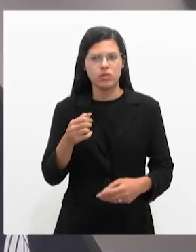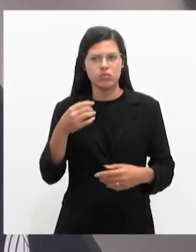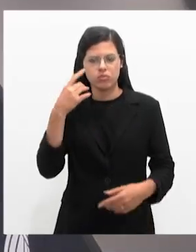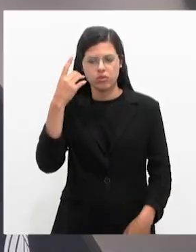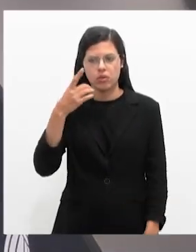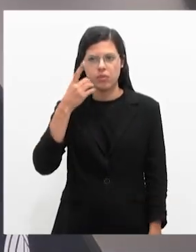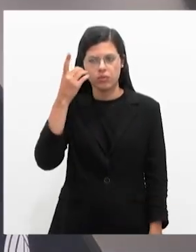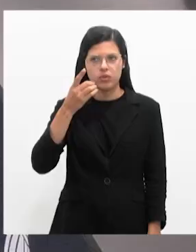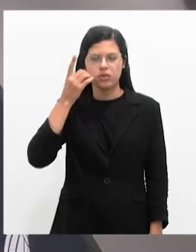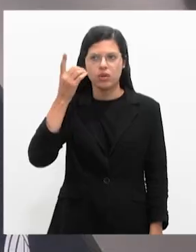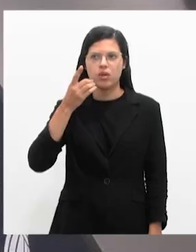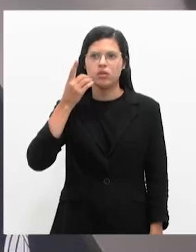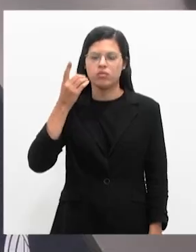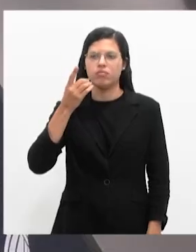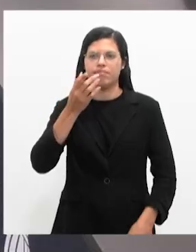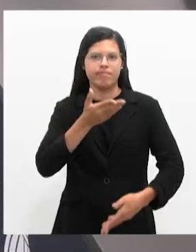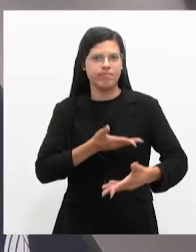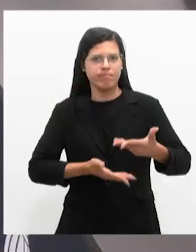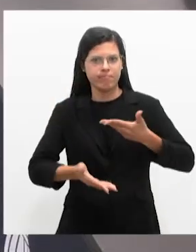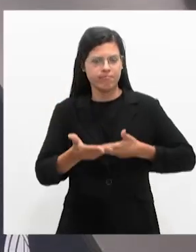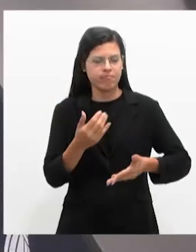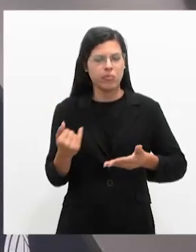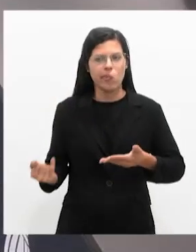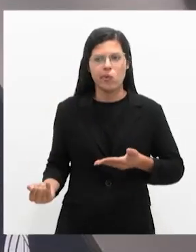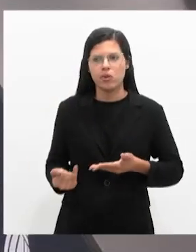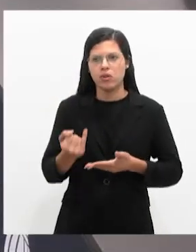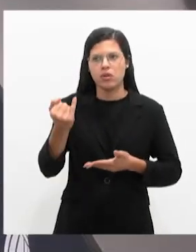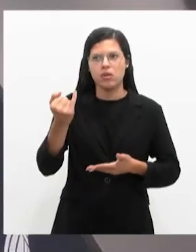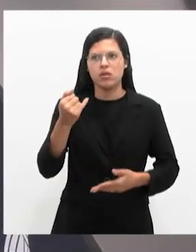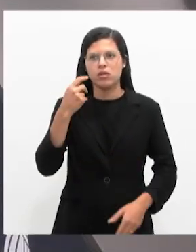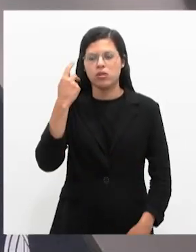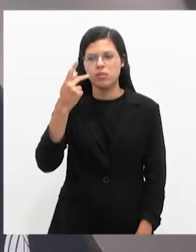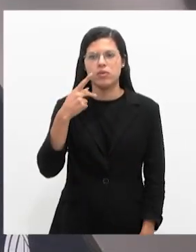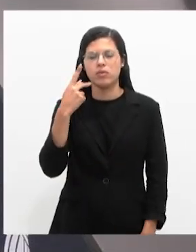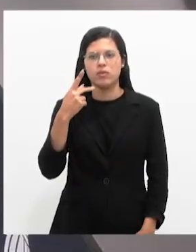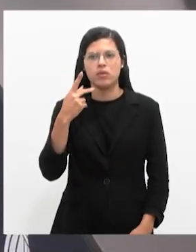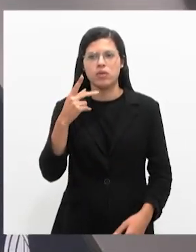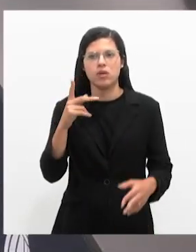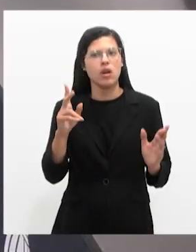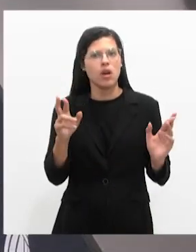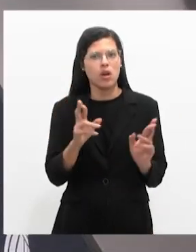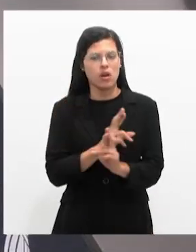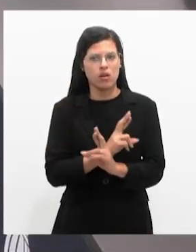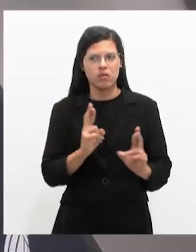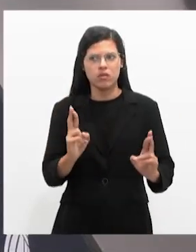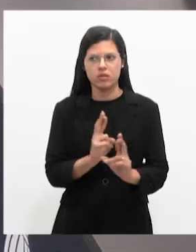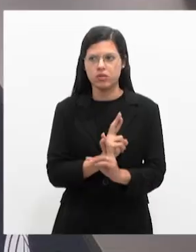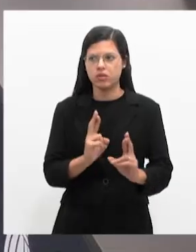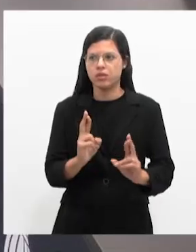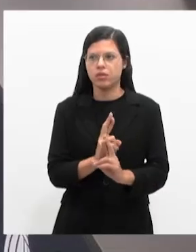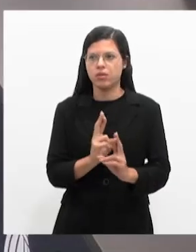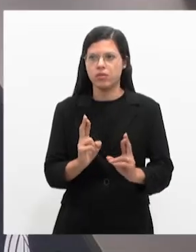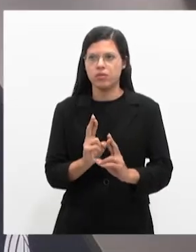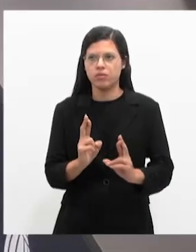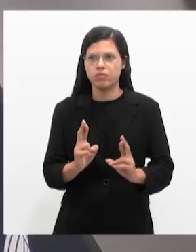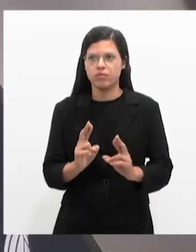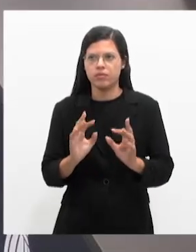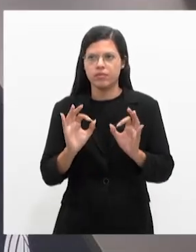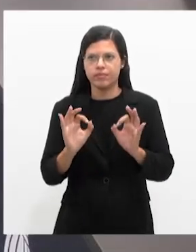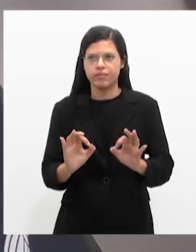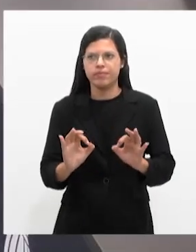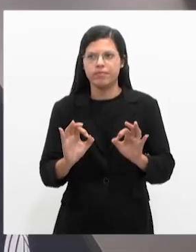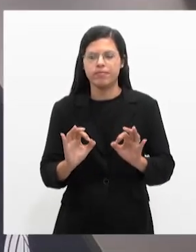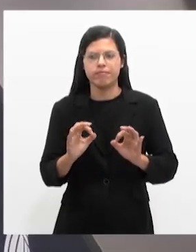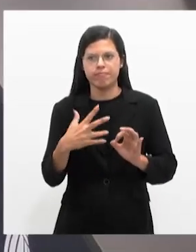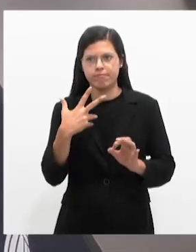sendo muito profícua e salutar para o parlamento, mas, sobretudo, a relação nossa, eu tenho convicção que os laços de amizade se